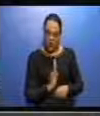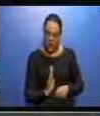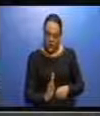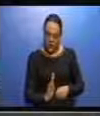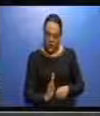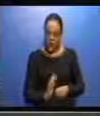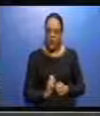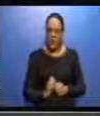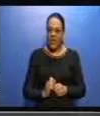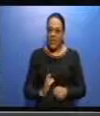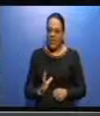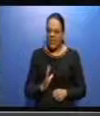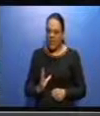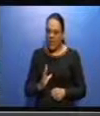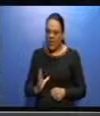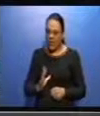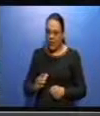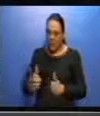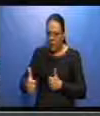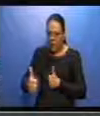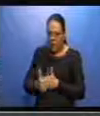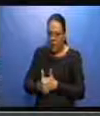litorâneas brasileiras